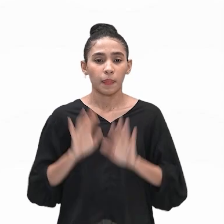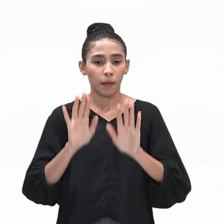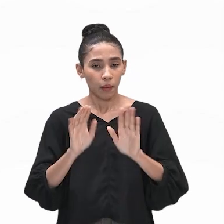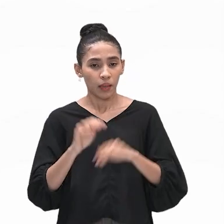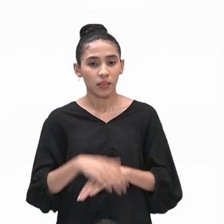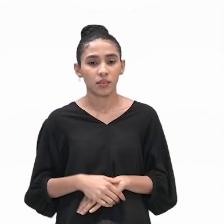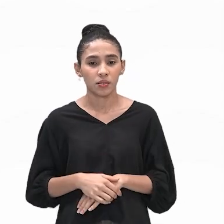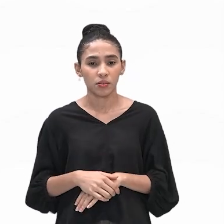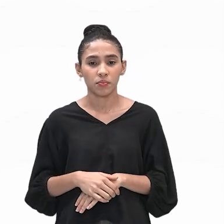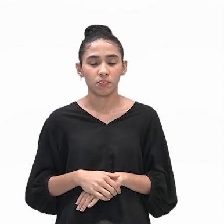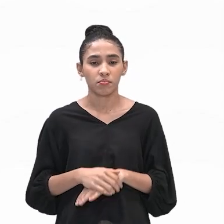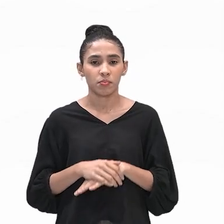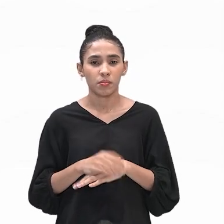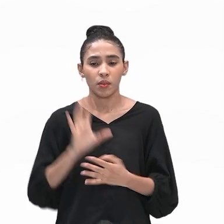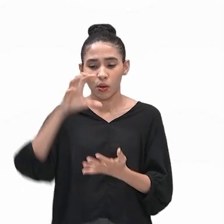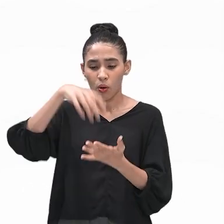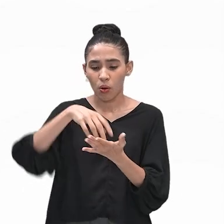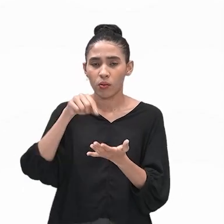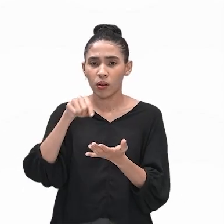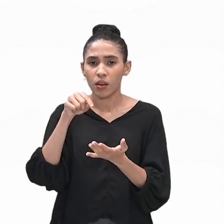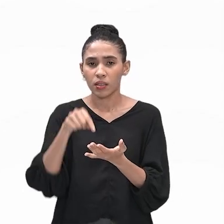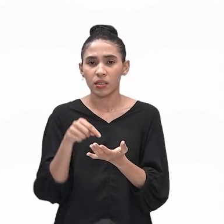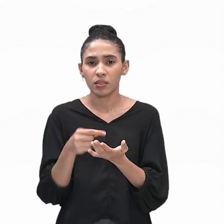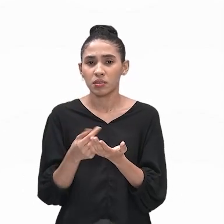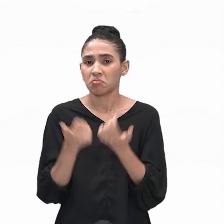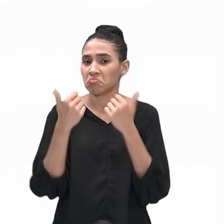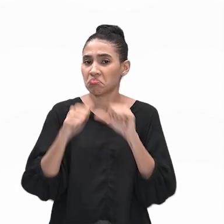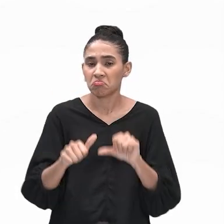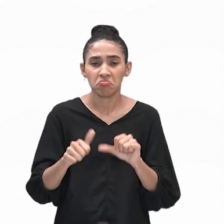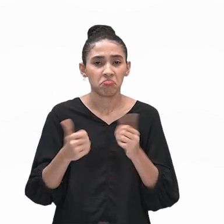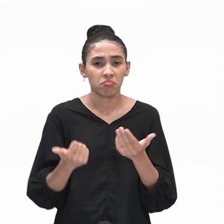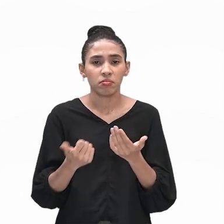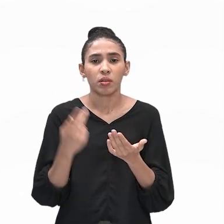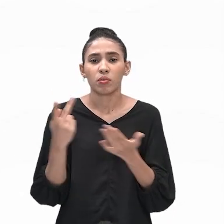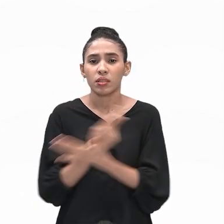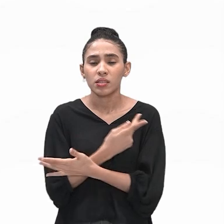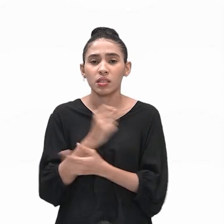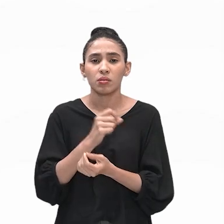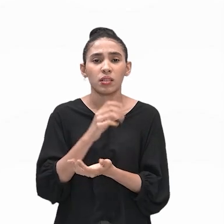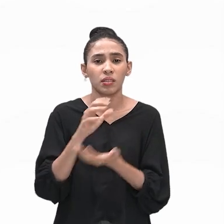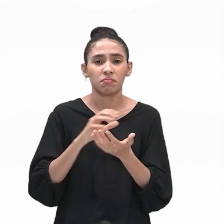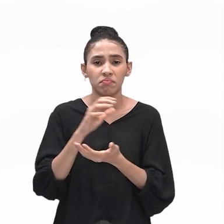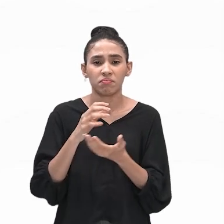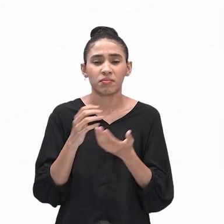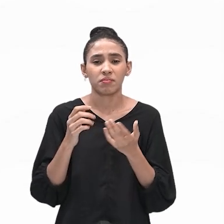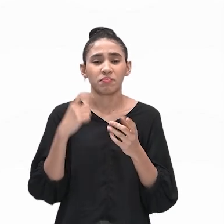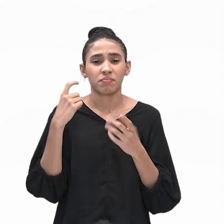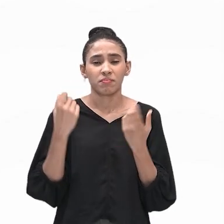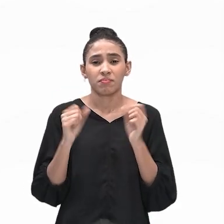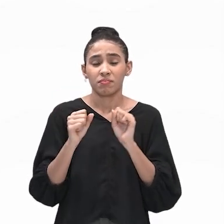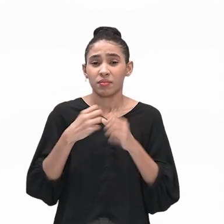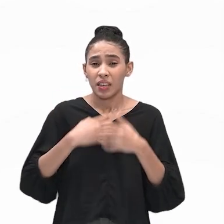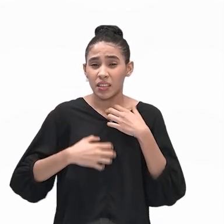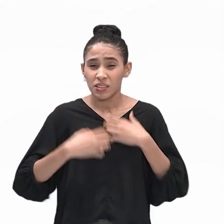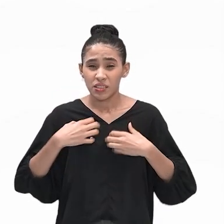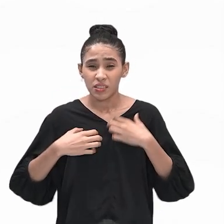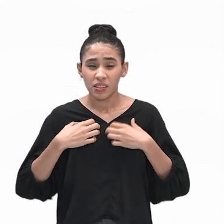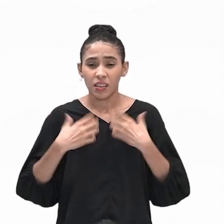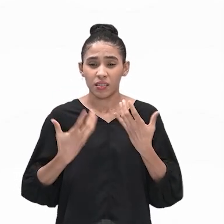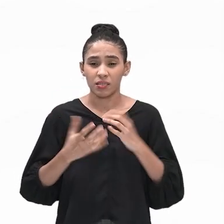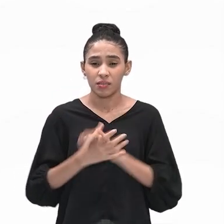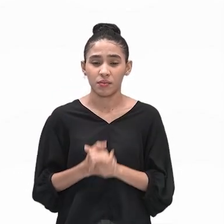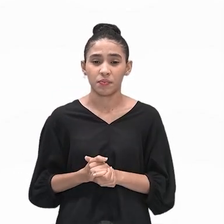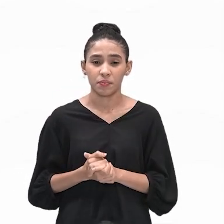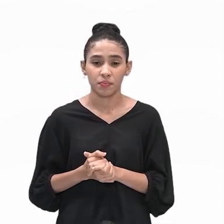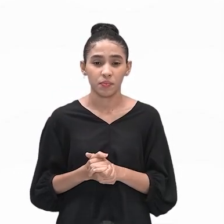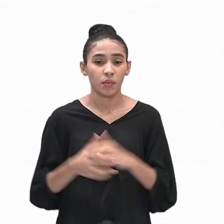elas não parecem funcionar corretamente e acabam gerando situações de estresse por parte dos consumidores. Sendo